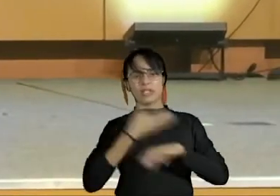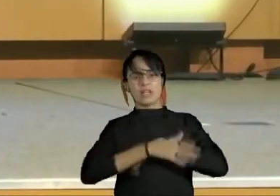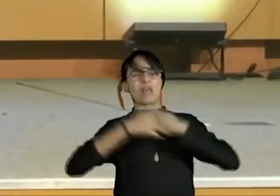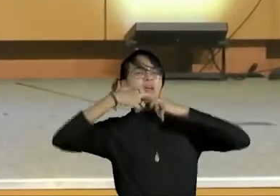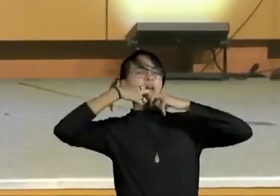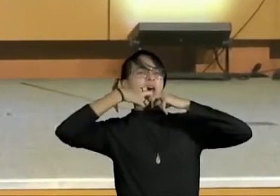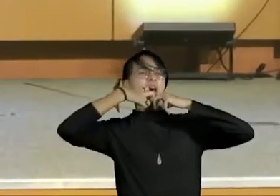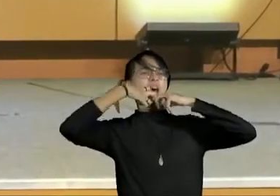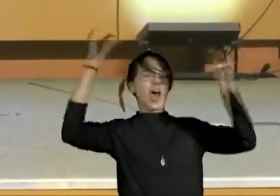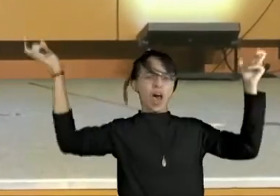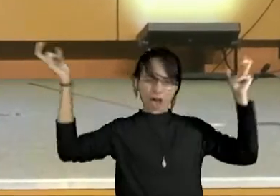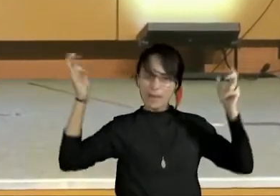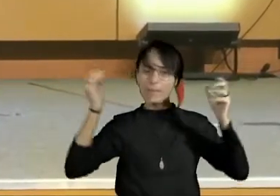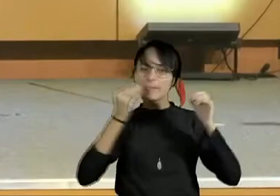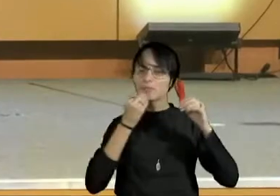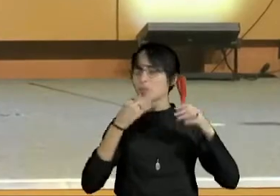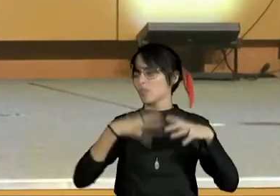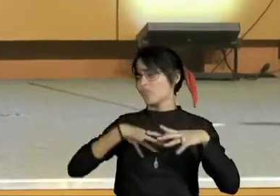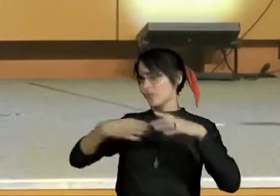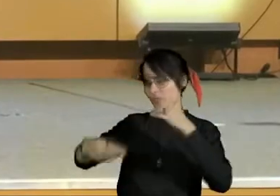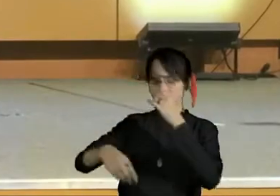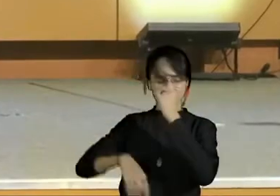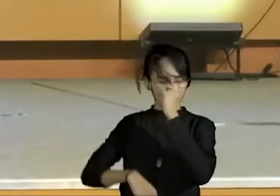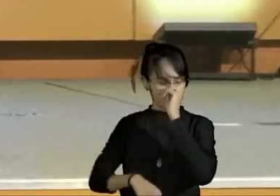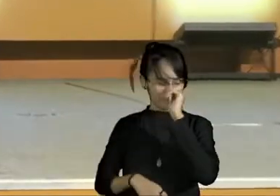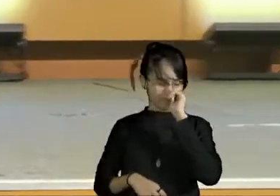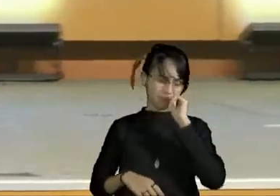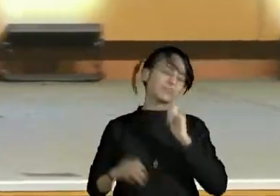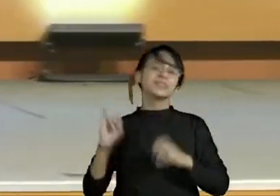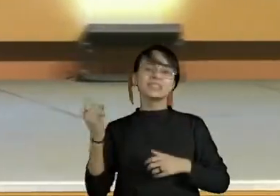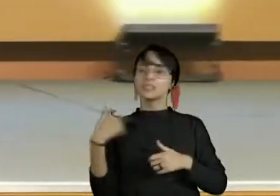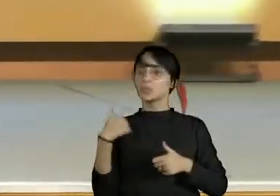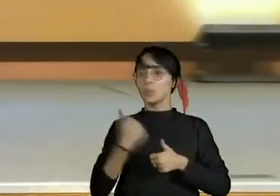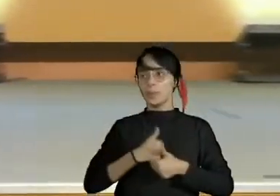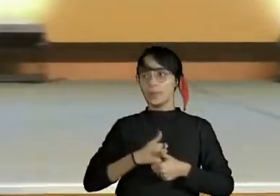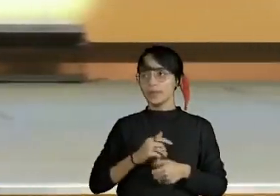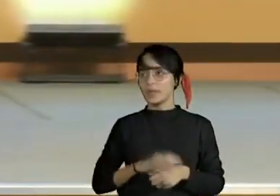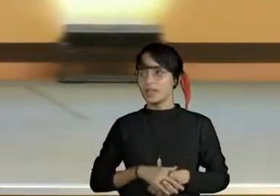desesperada: ah, meu filho! Se fosse no Rio de Janeiro, ela